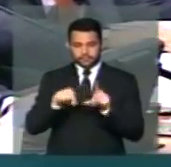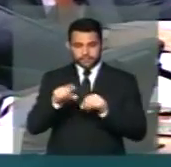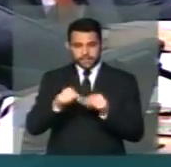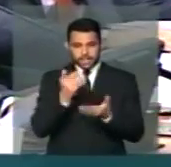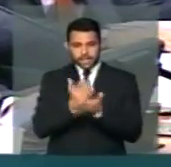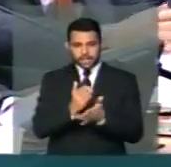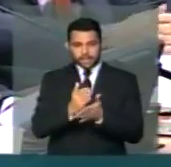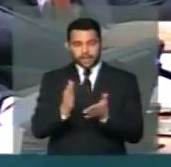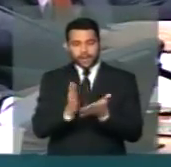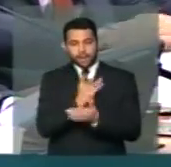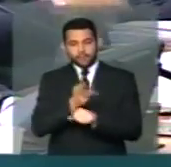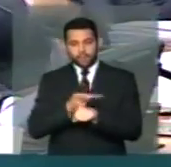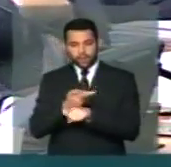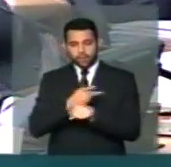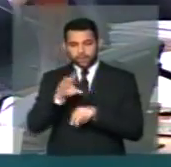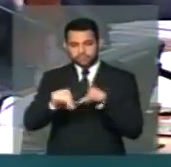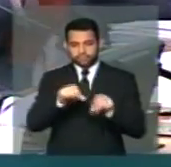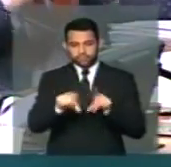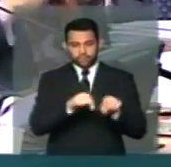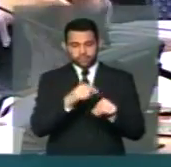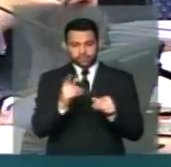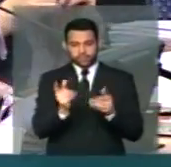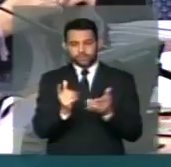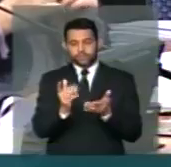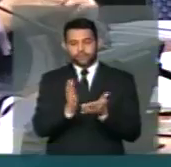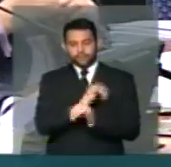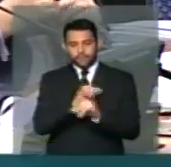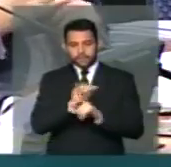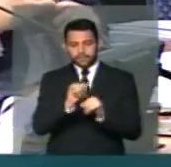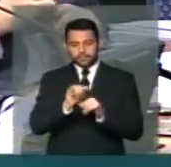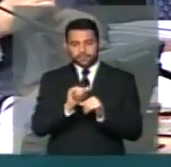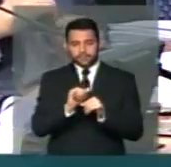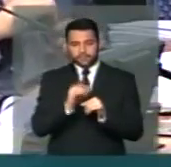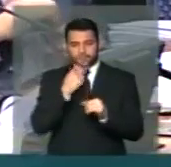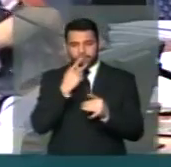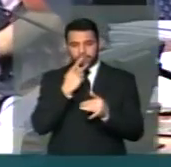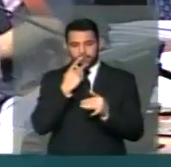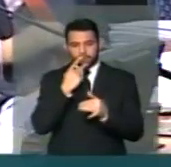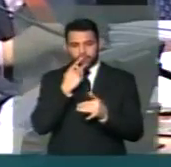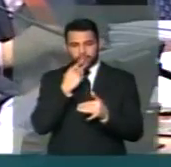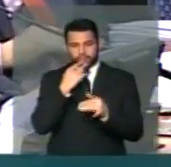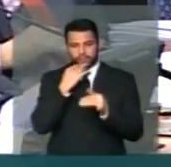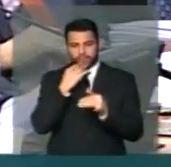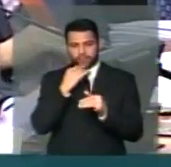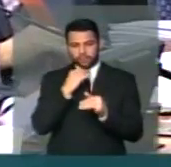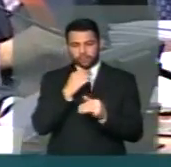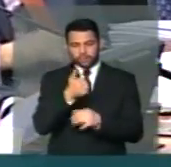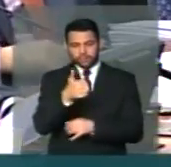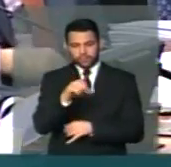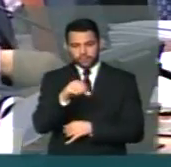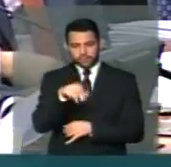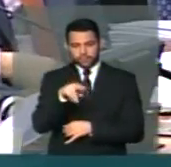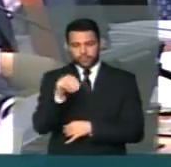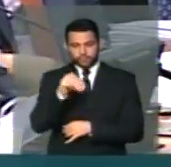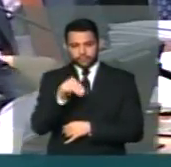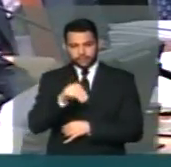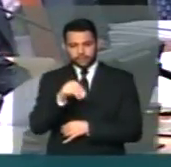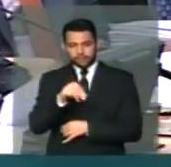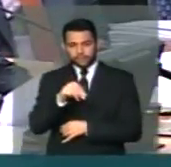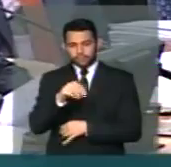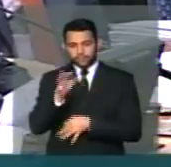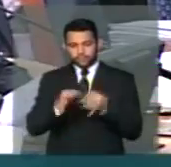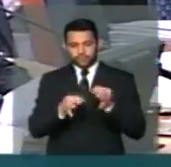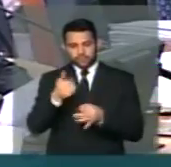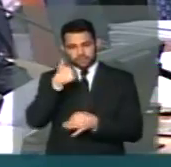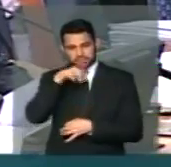sigilo nas buscas e apreensões de materialidade de autoria dos crimes. Aí vem aqui, vai seu depoimento, em seu despacho, em 18 de novembro, o juiz, não sei se